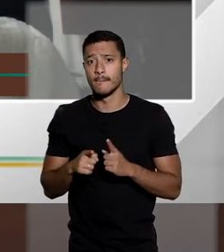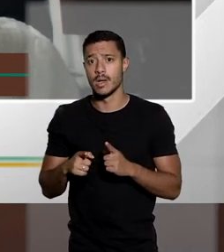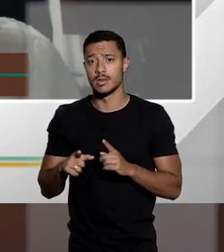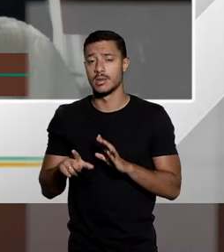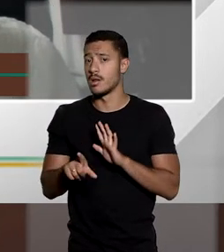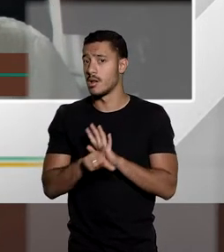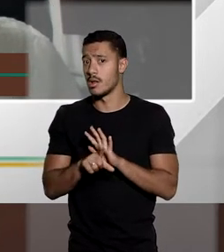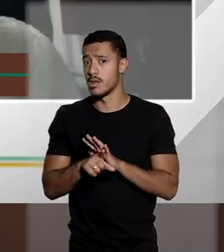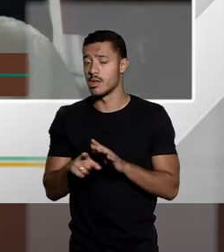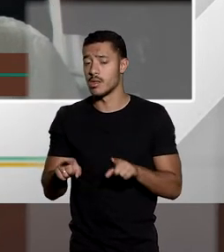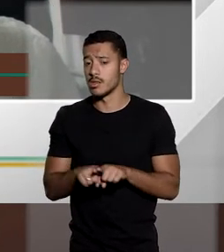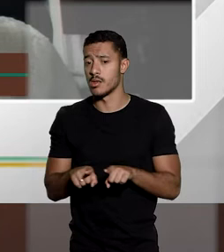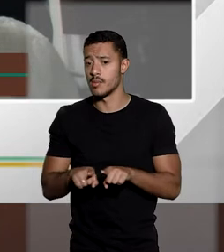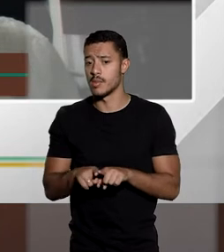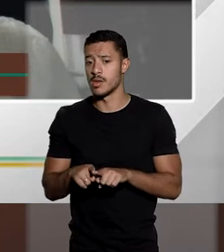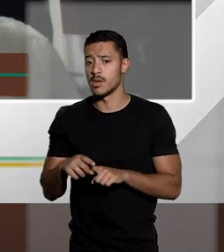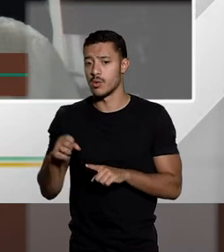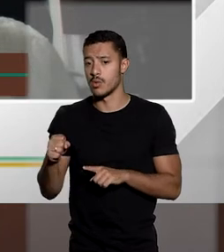a Lei